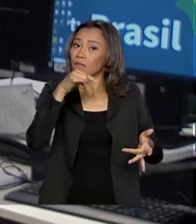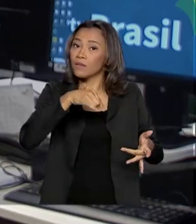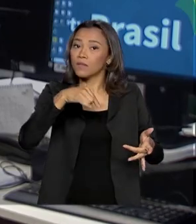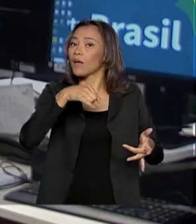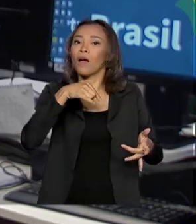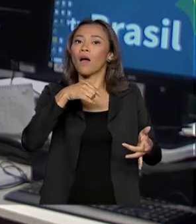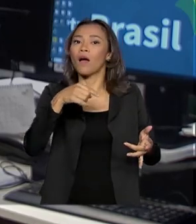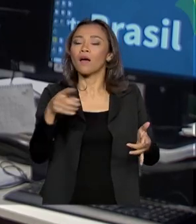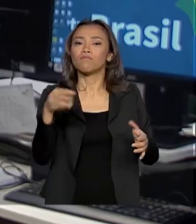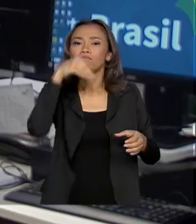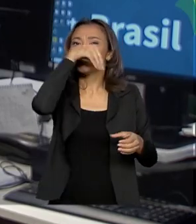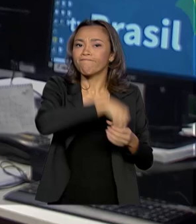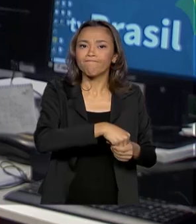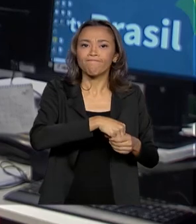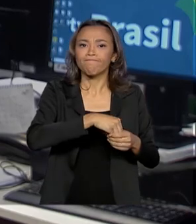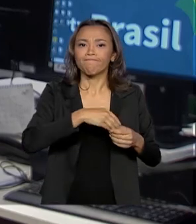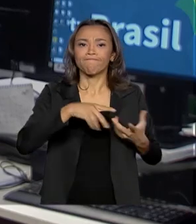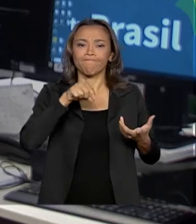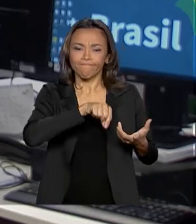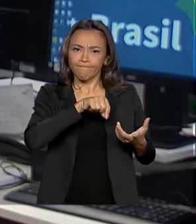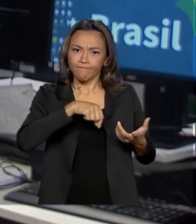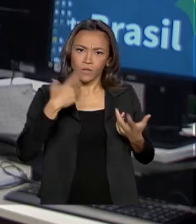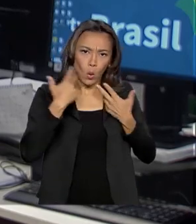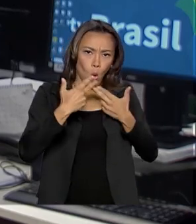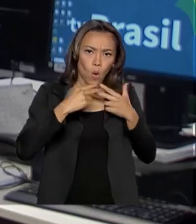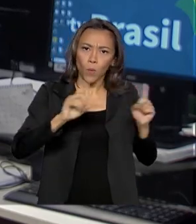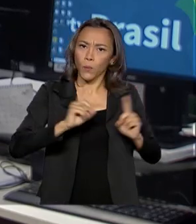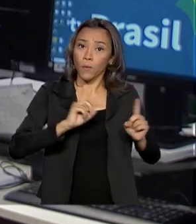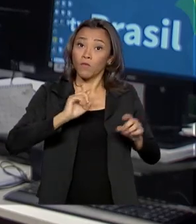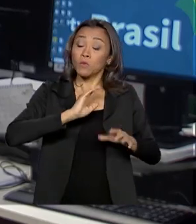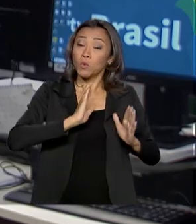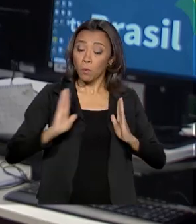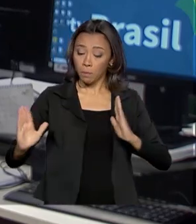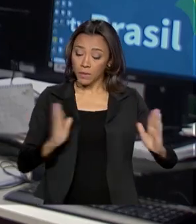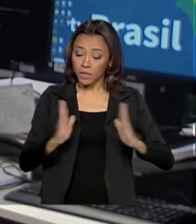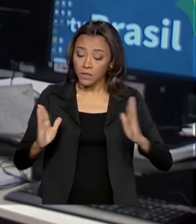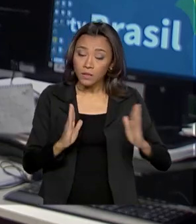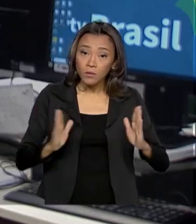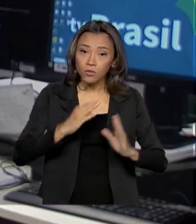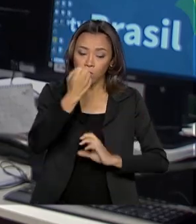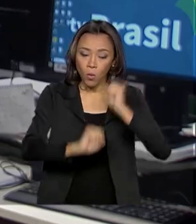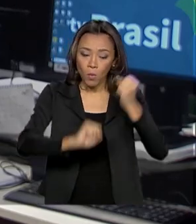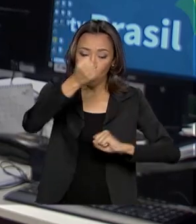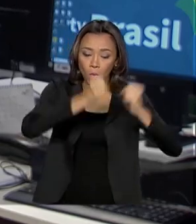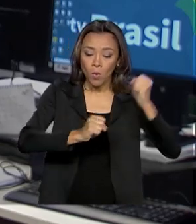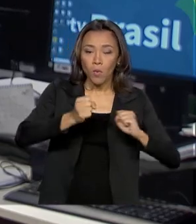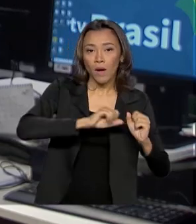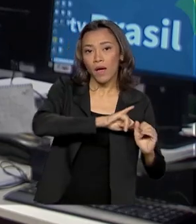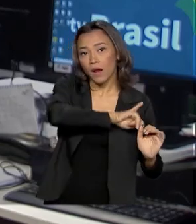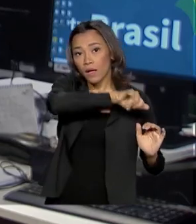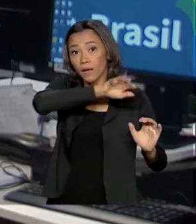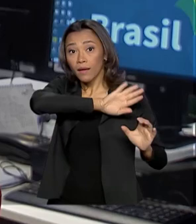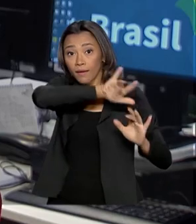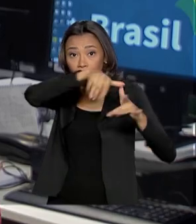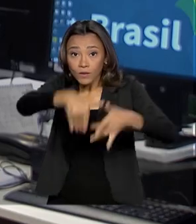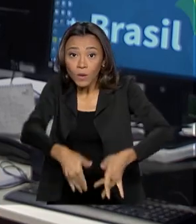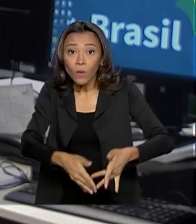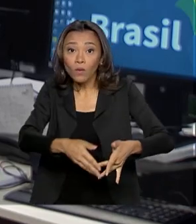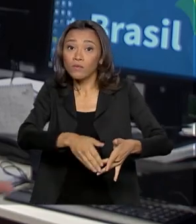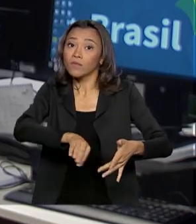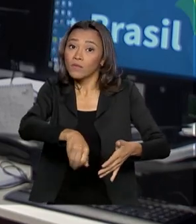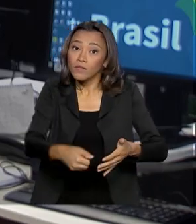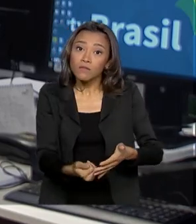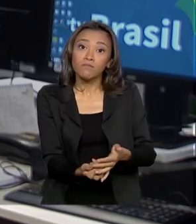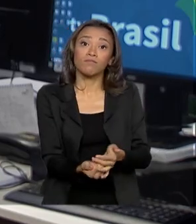fórmula da ranitidina. Mas durante o processo de fabricação em laboratório, ela pode acabar sendo formada sem querer